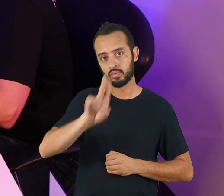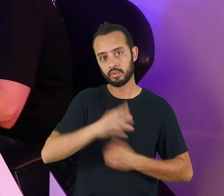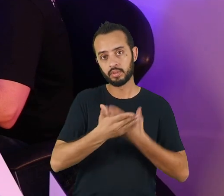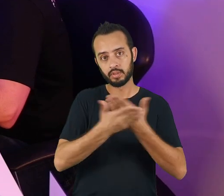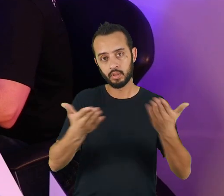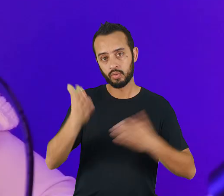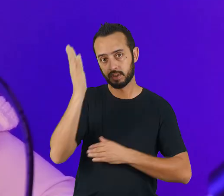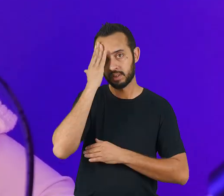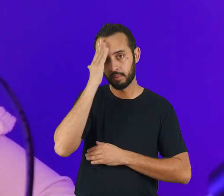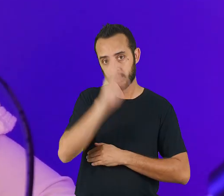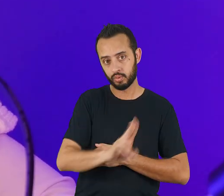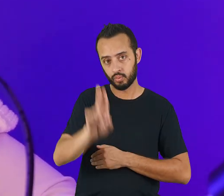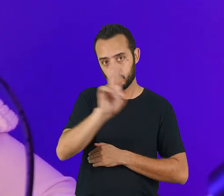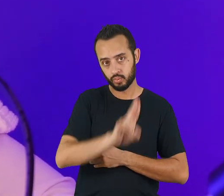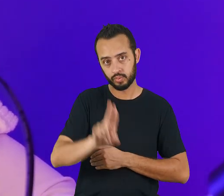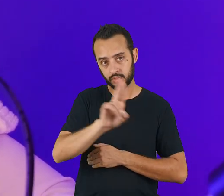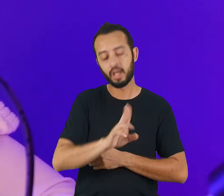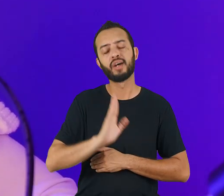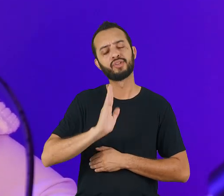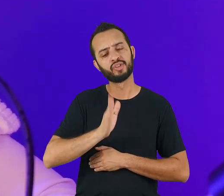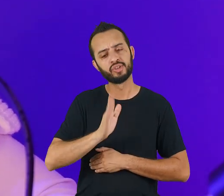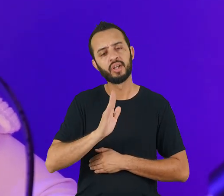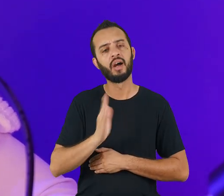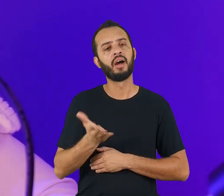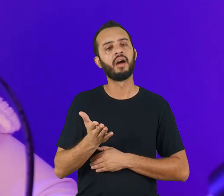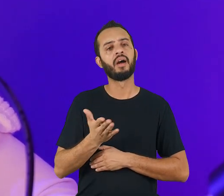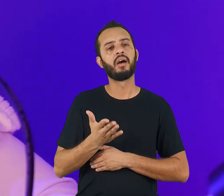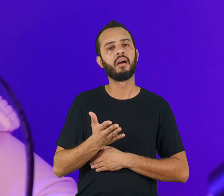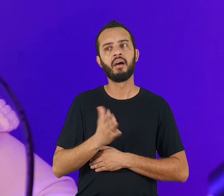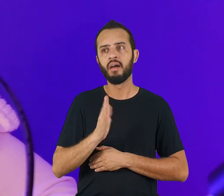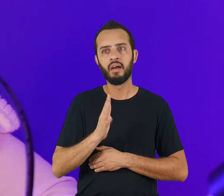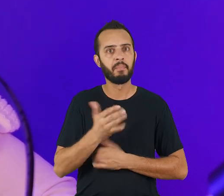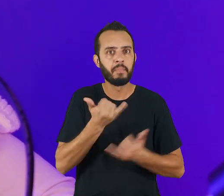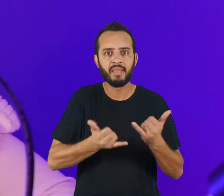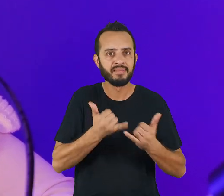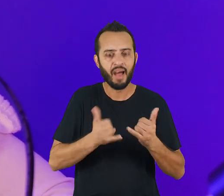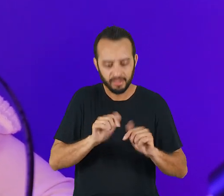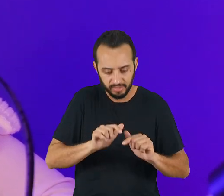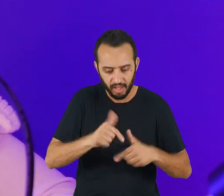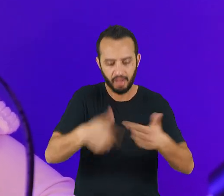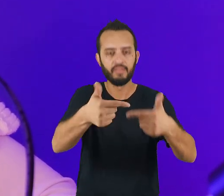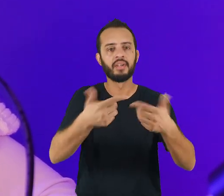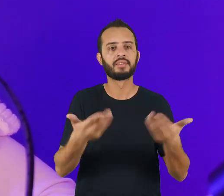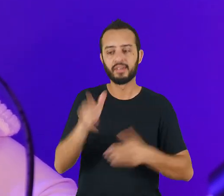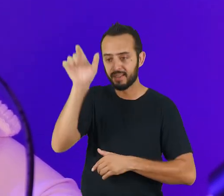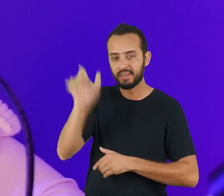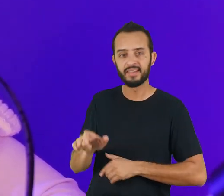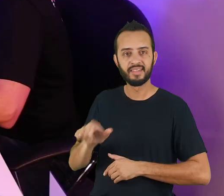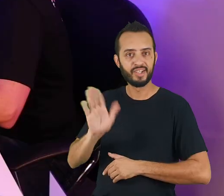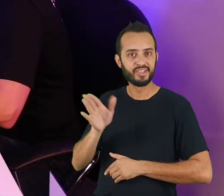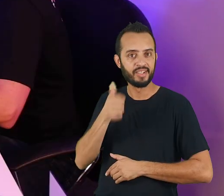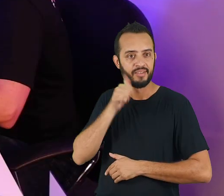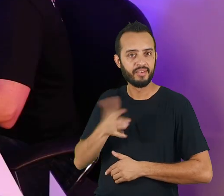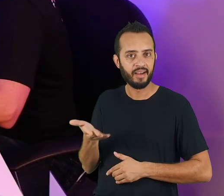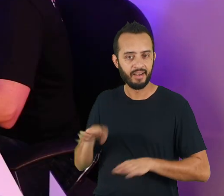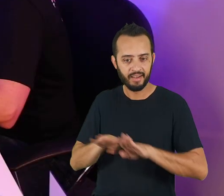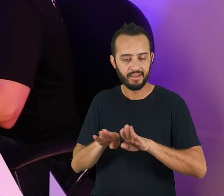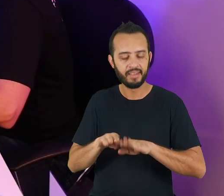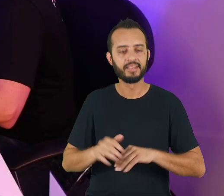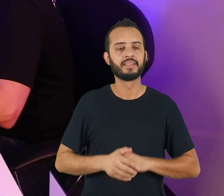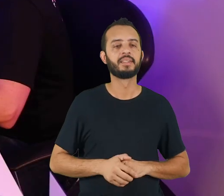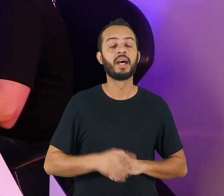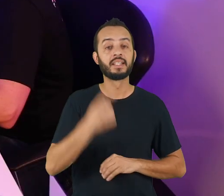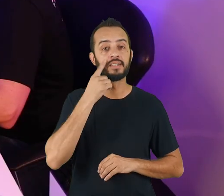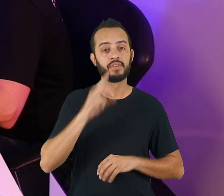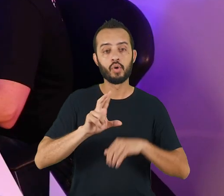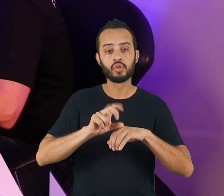então sabendo usar né já é um meio caminho andado a vir fazer parte dela acho que é curiosidade também né Igual você vê